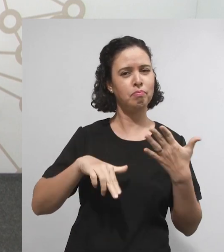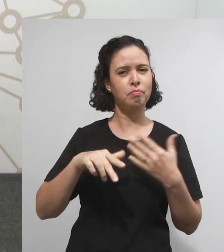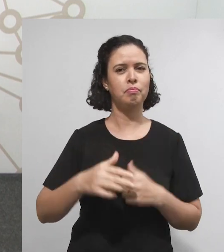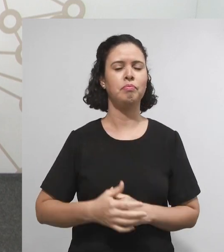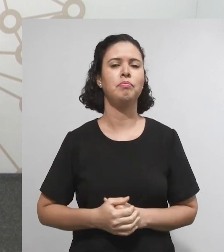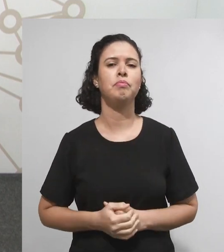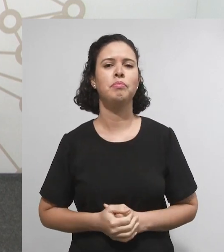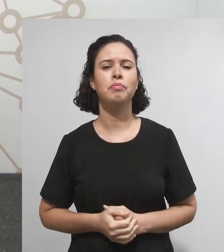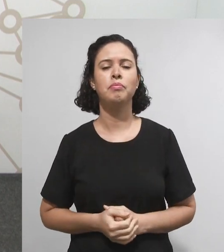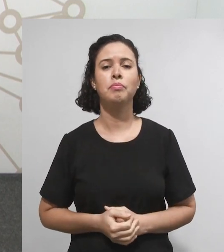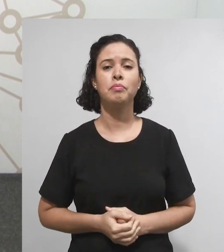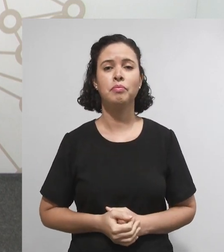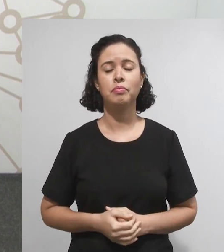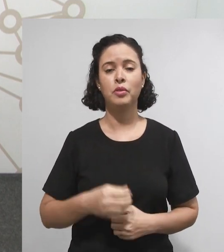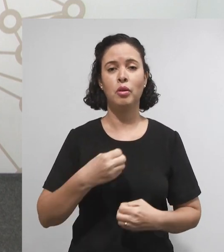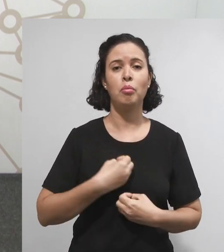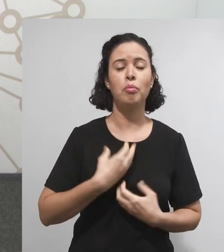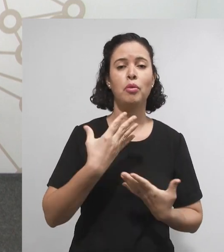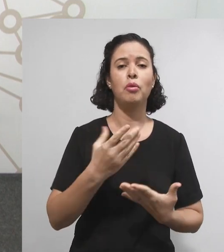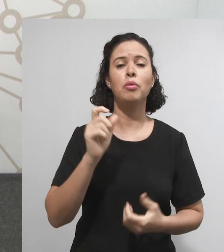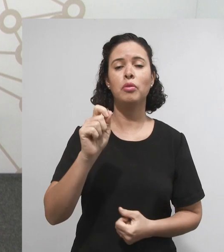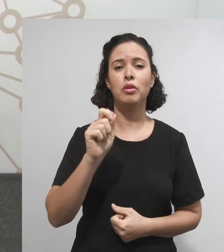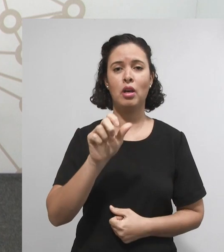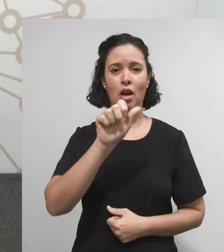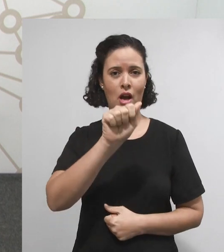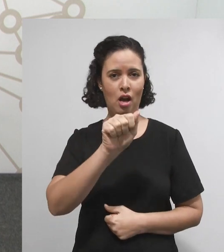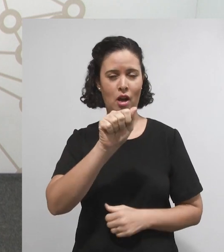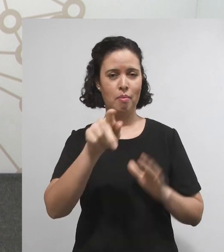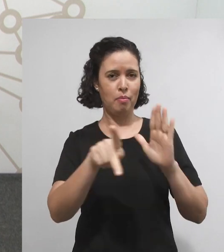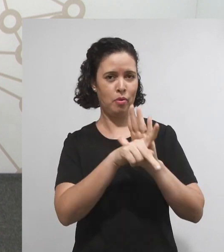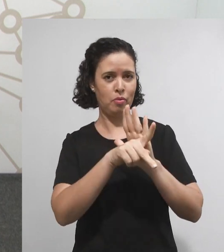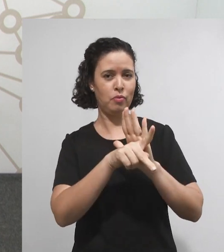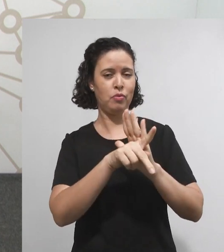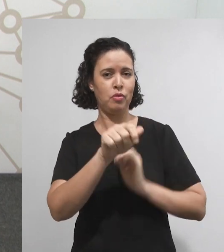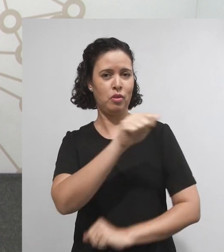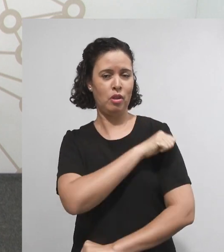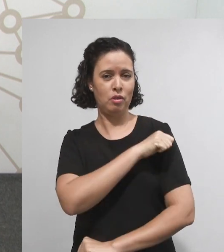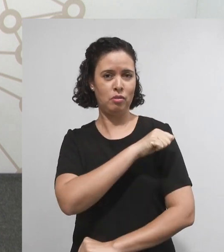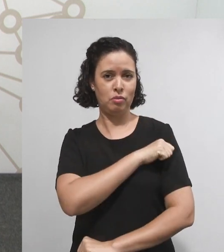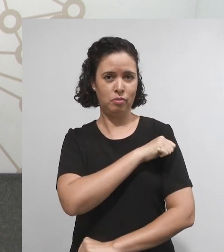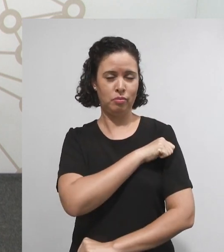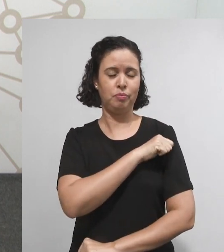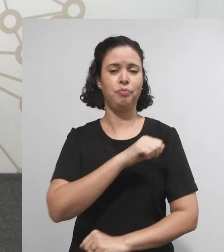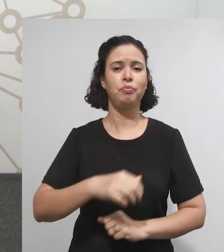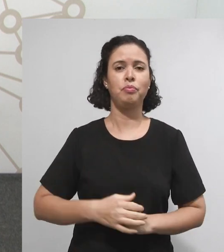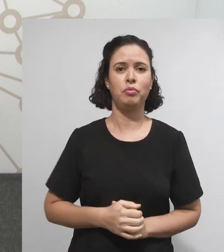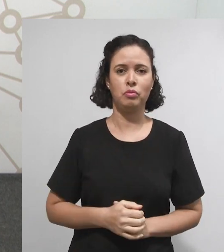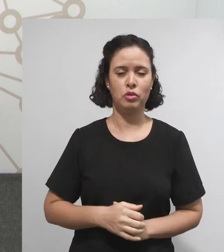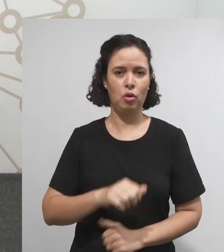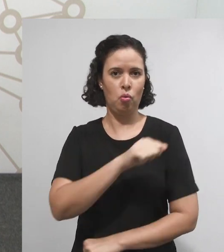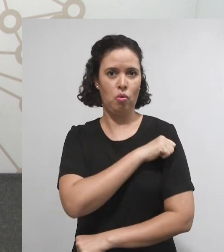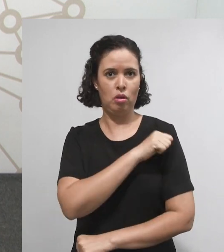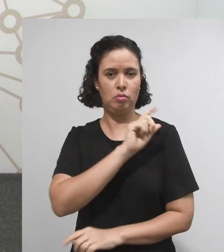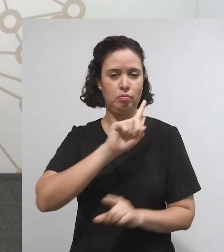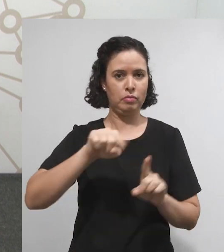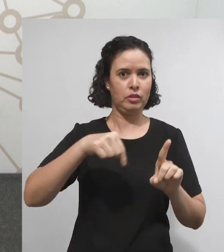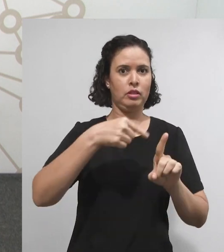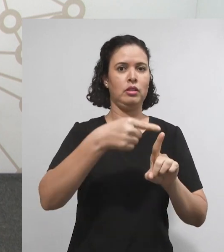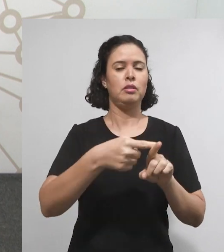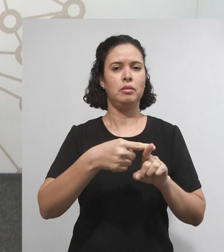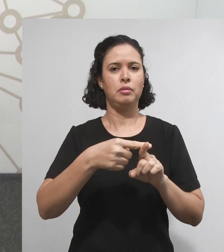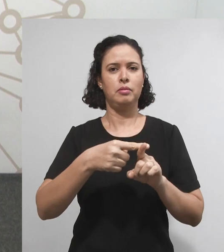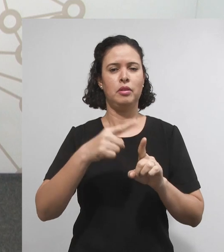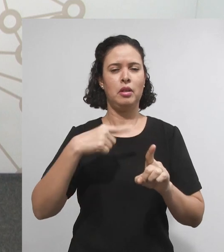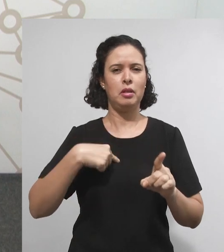E o nosso poema é o A do aluno ativo. O aluno ativo assume,